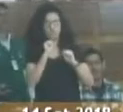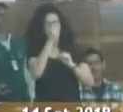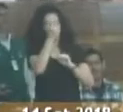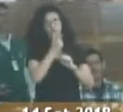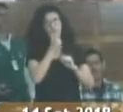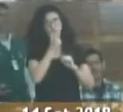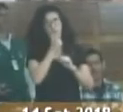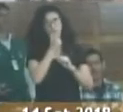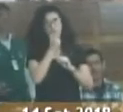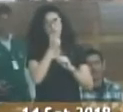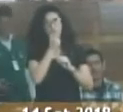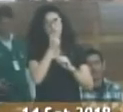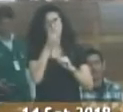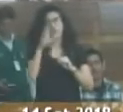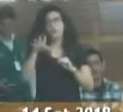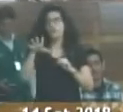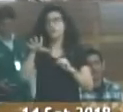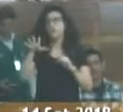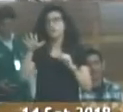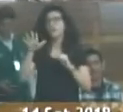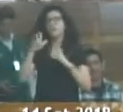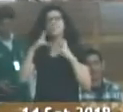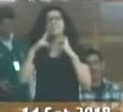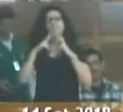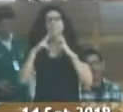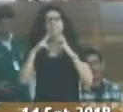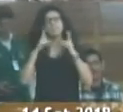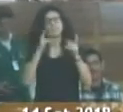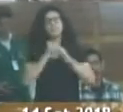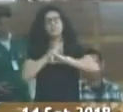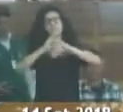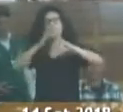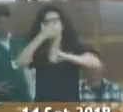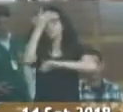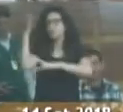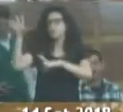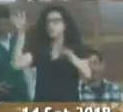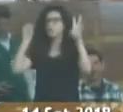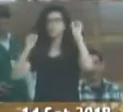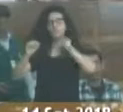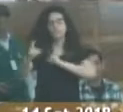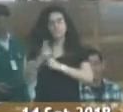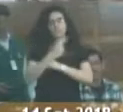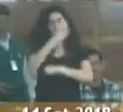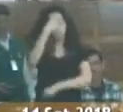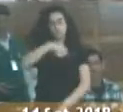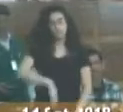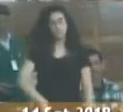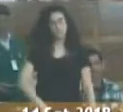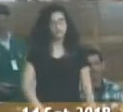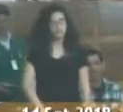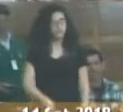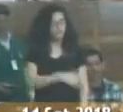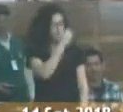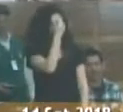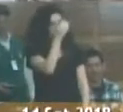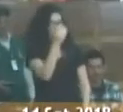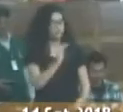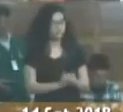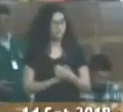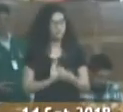seja ouvido e além de tudo, proteger o ser humano, né? É isso aí, obrigada.